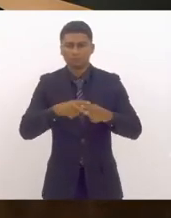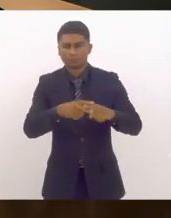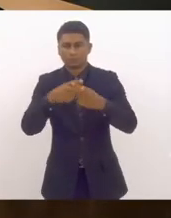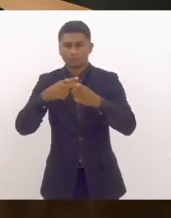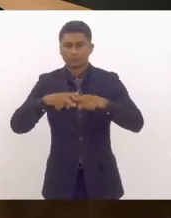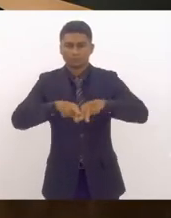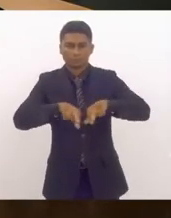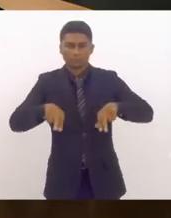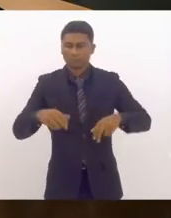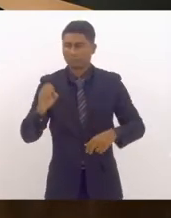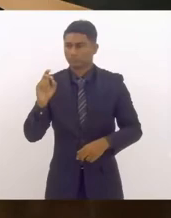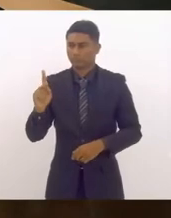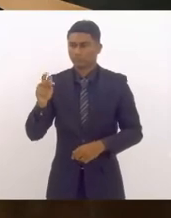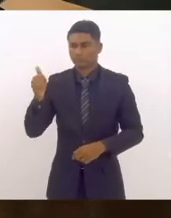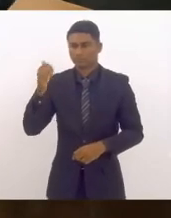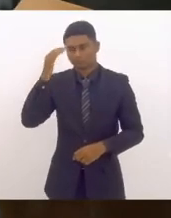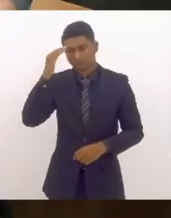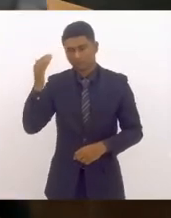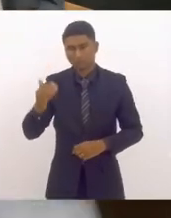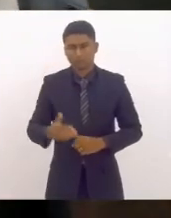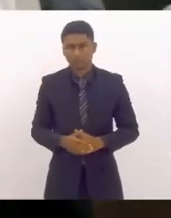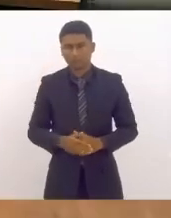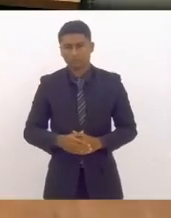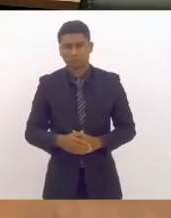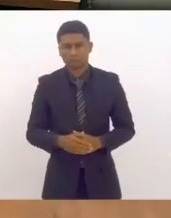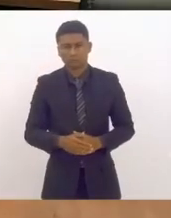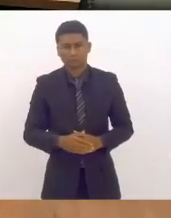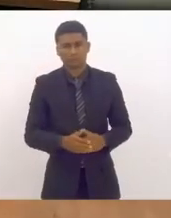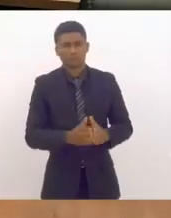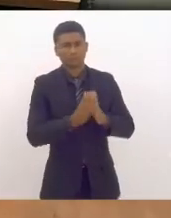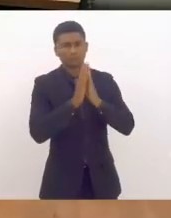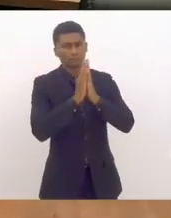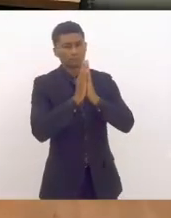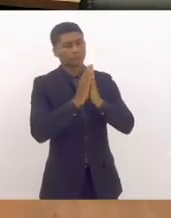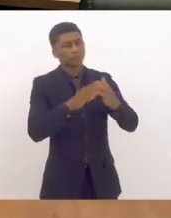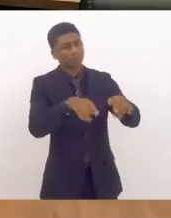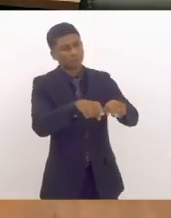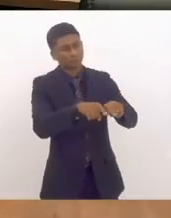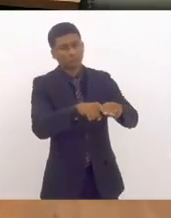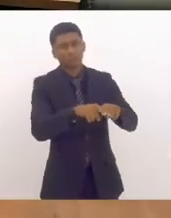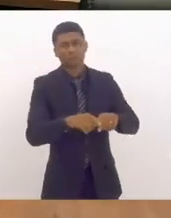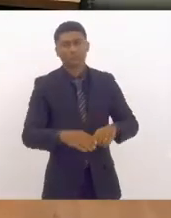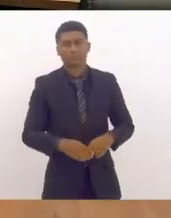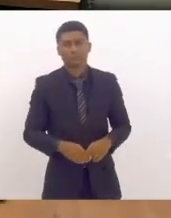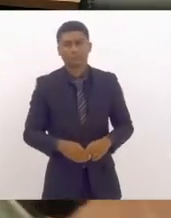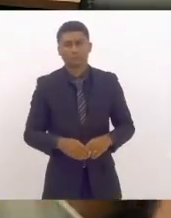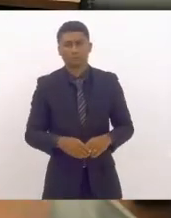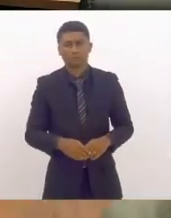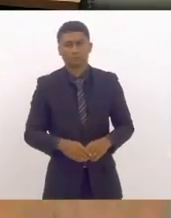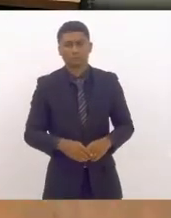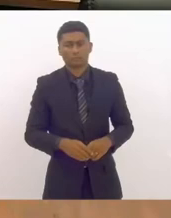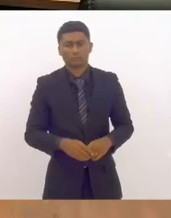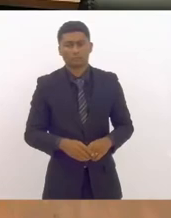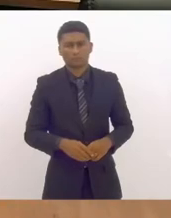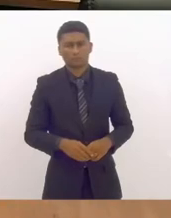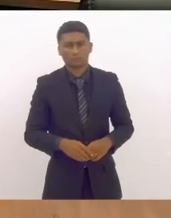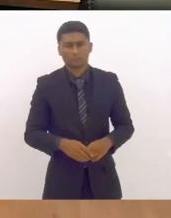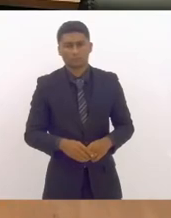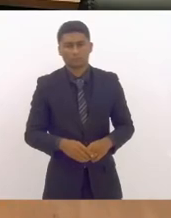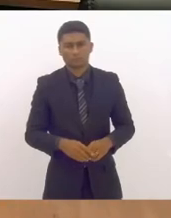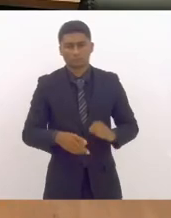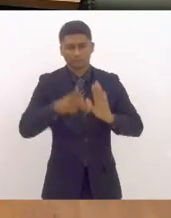Resolvido. Obrigado. Presidente, solicito colocar na ordem do dia também esse projeto número. Me dá aqui.